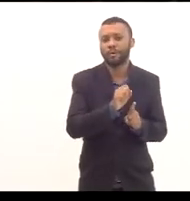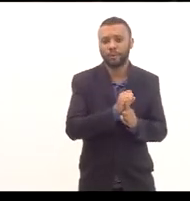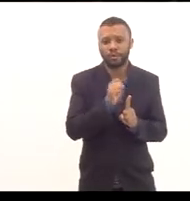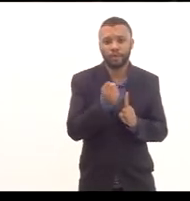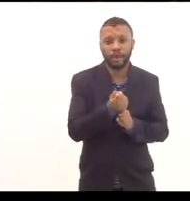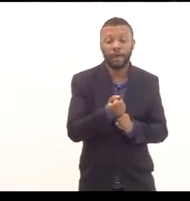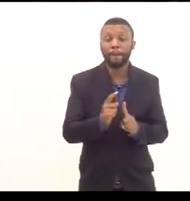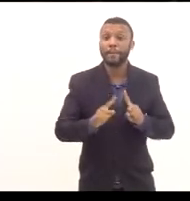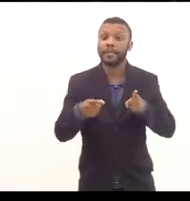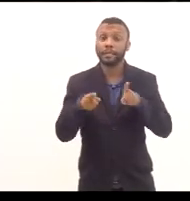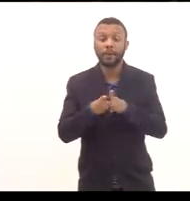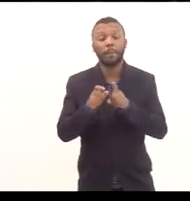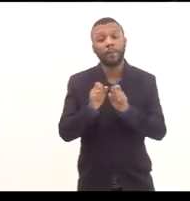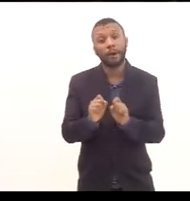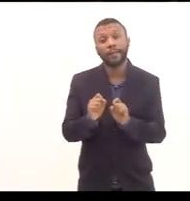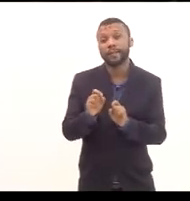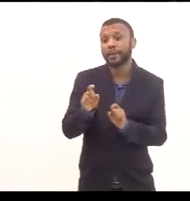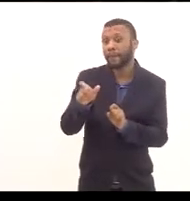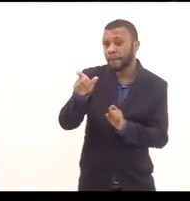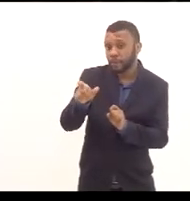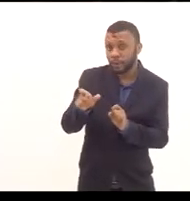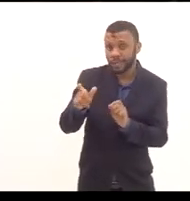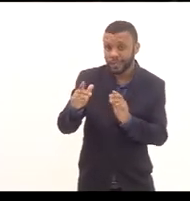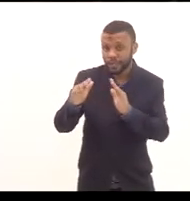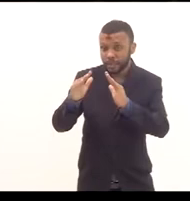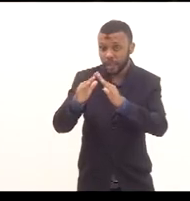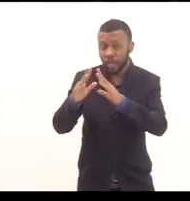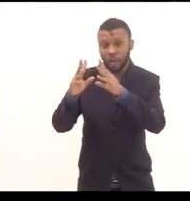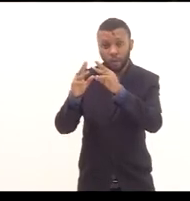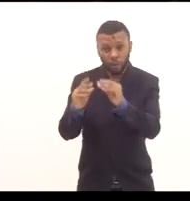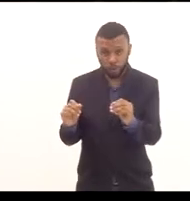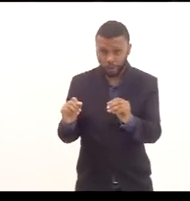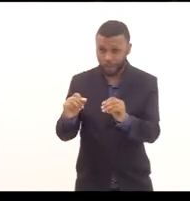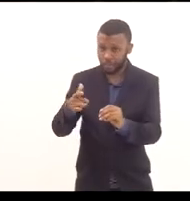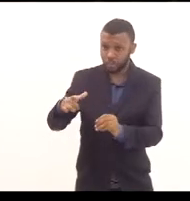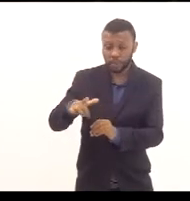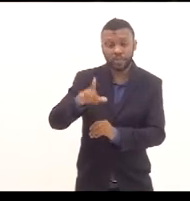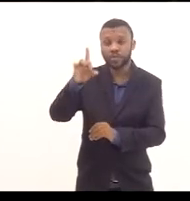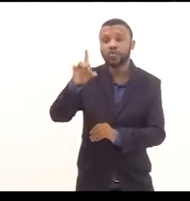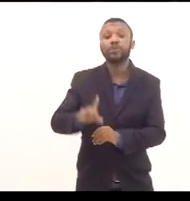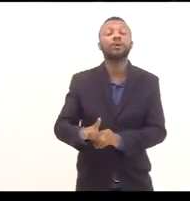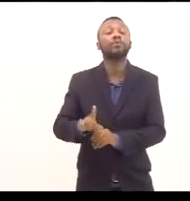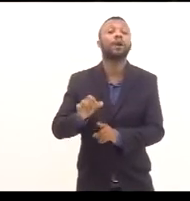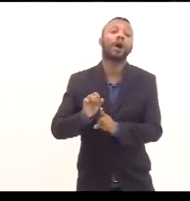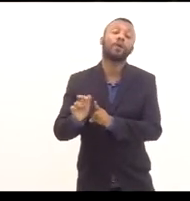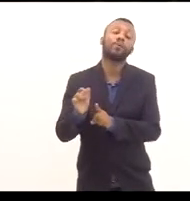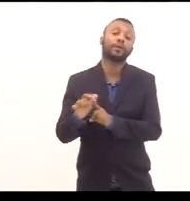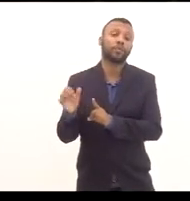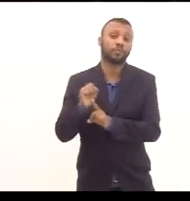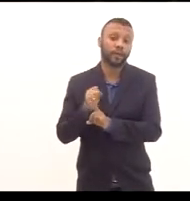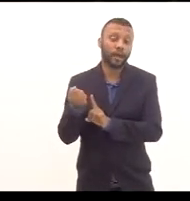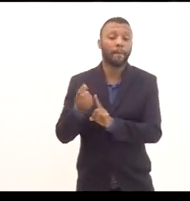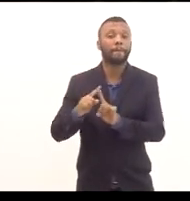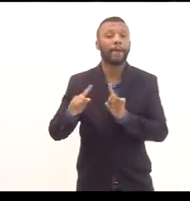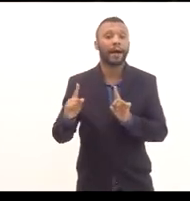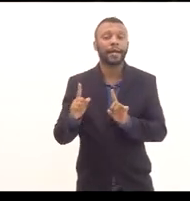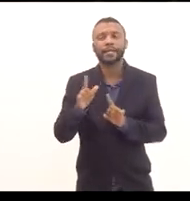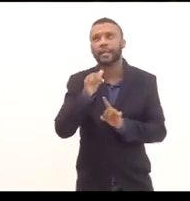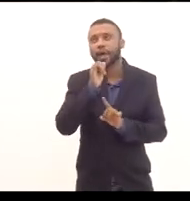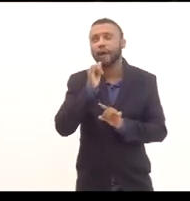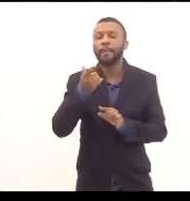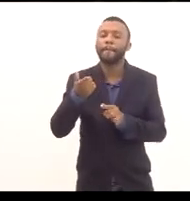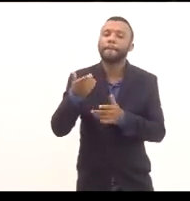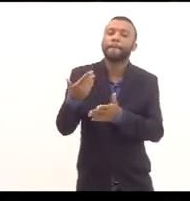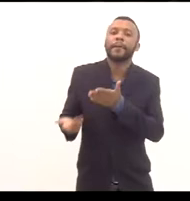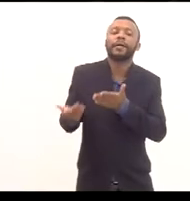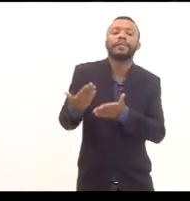pessoas que não perderam a sua residência não teriam direito aluguel social acho que perderam não seus bens